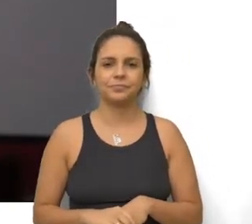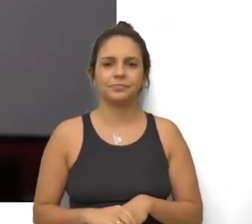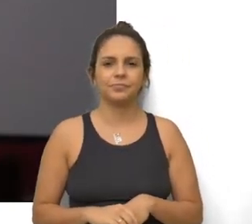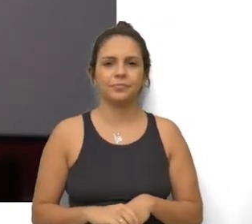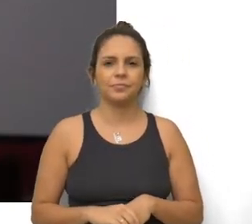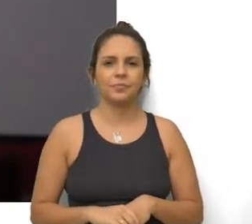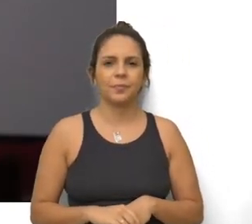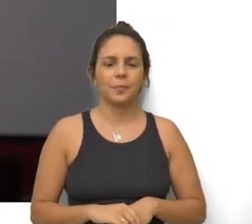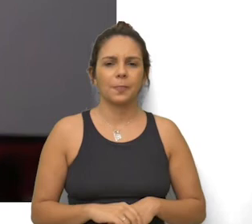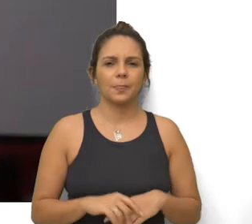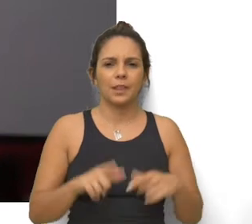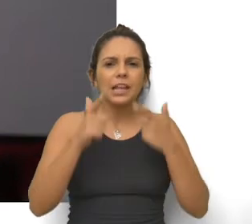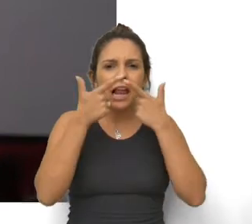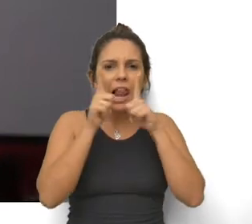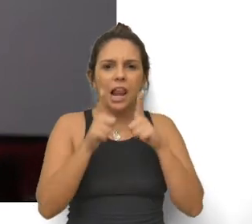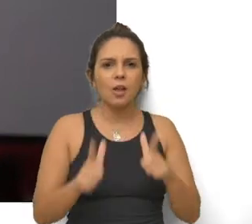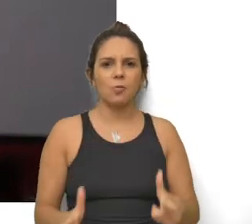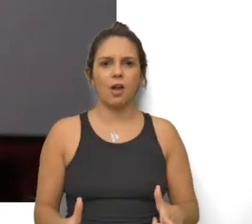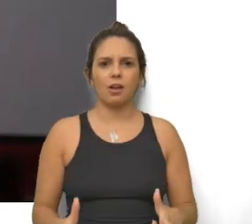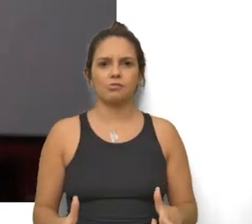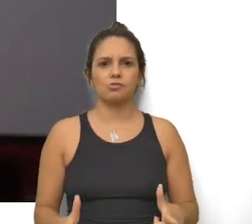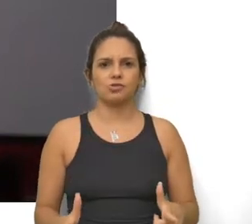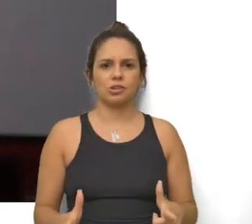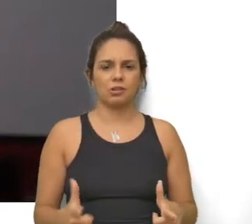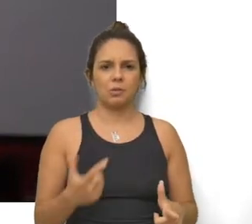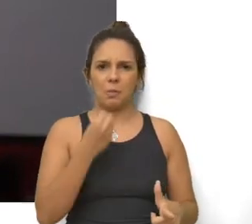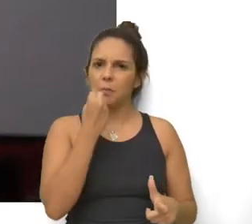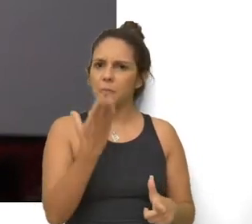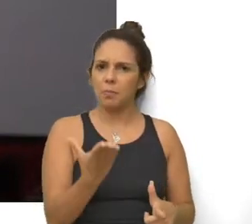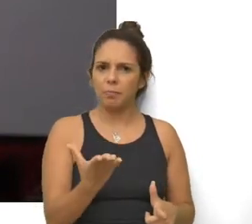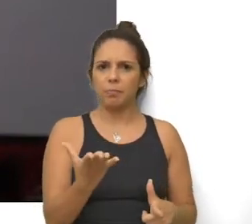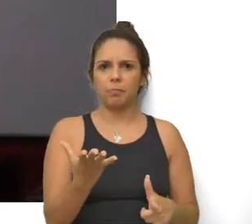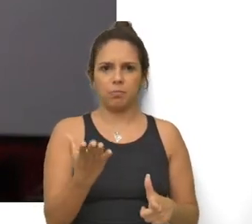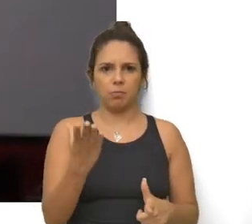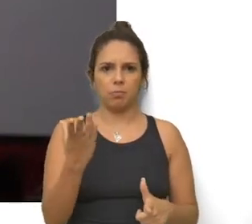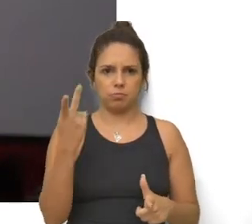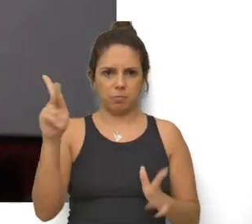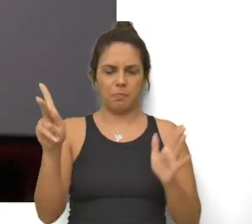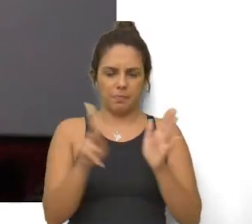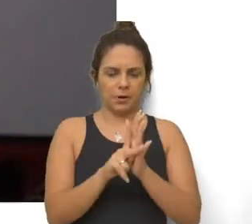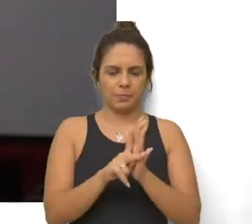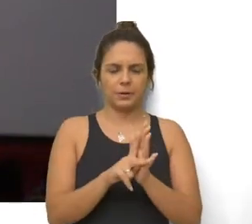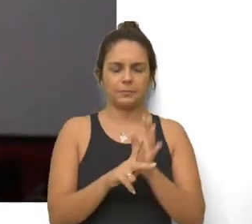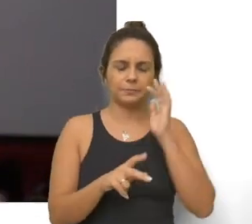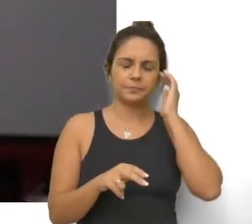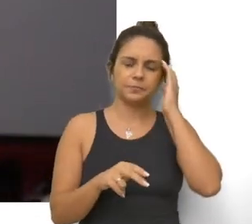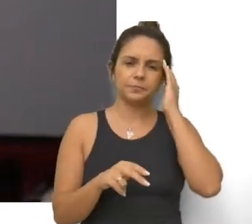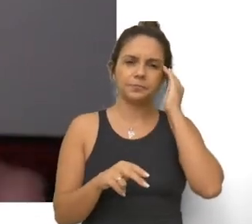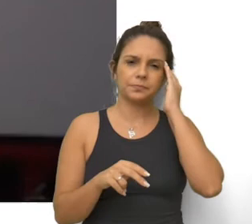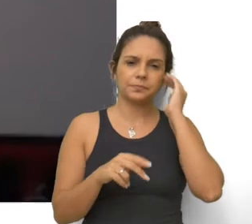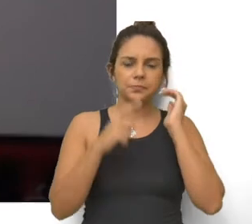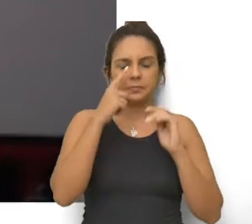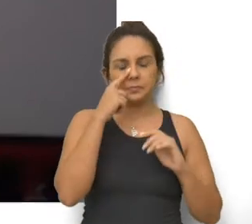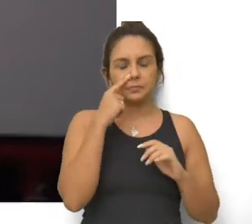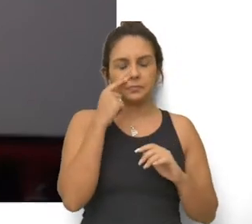expresso numa linguagem deslumbrante da poesia dela, era o melhor canal